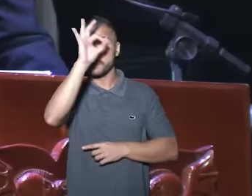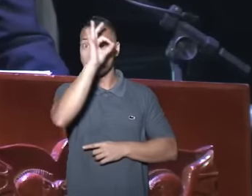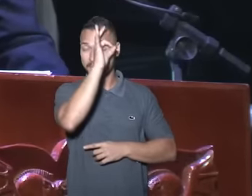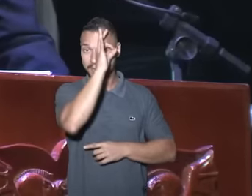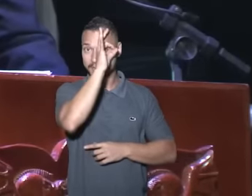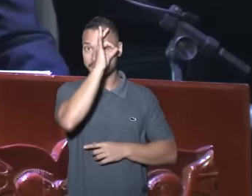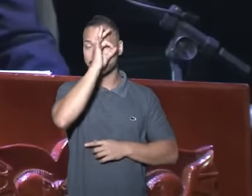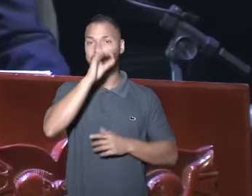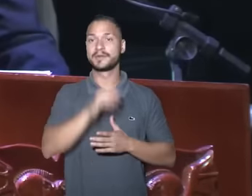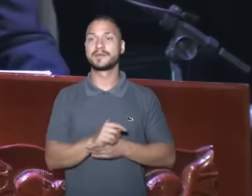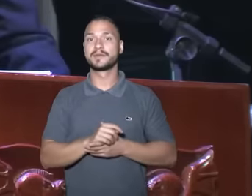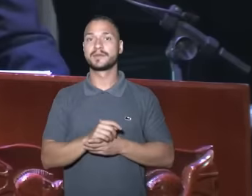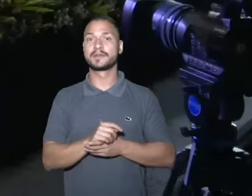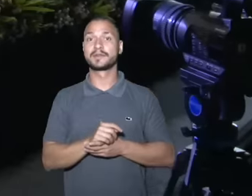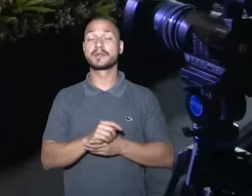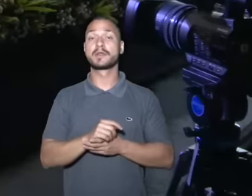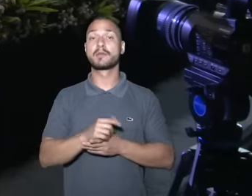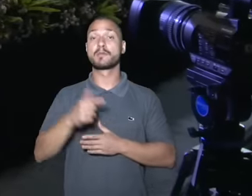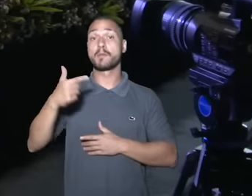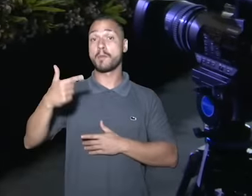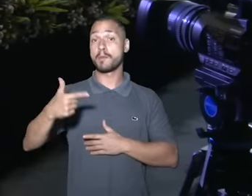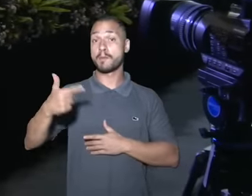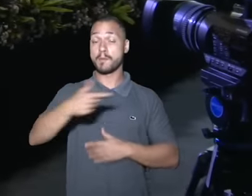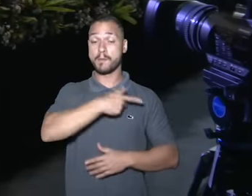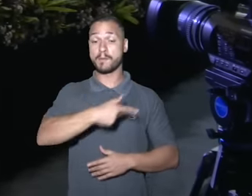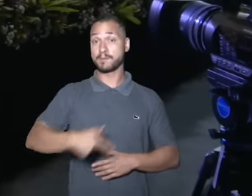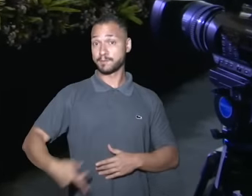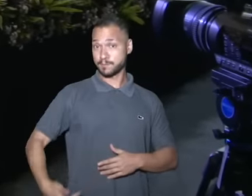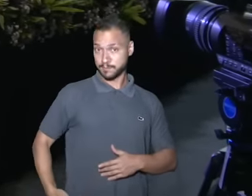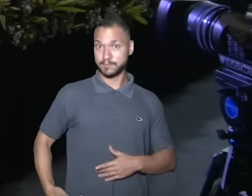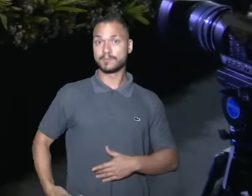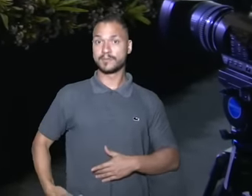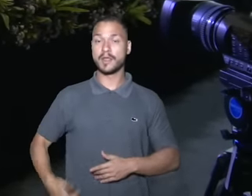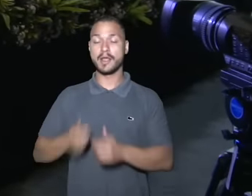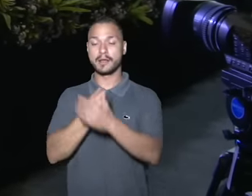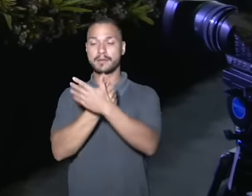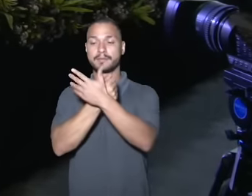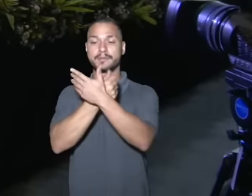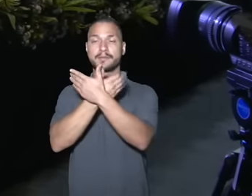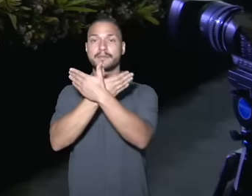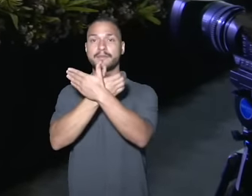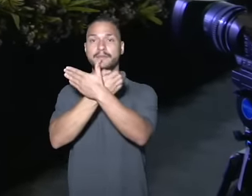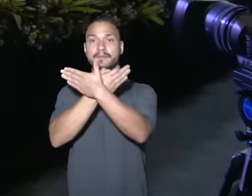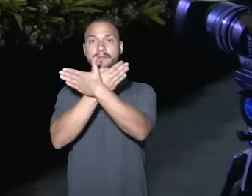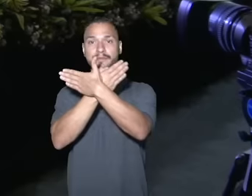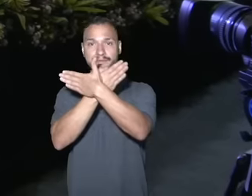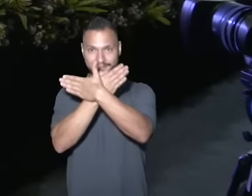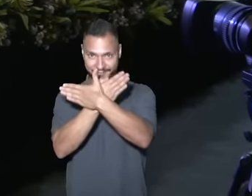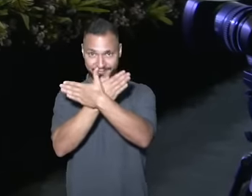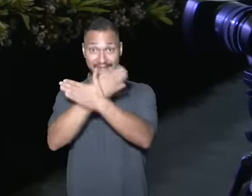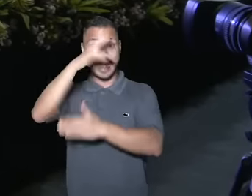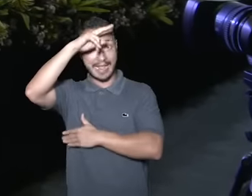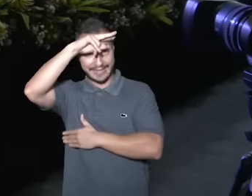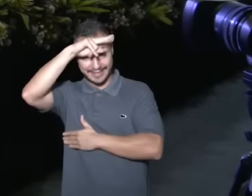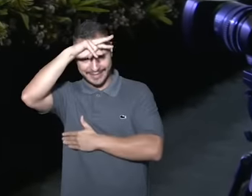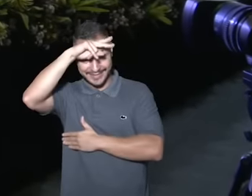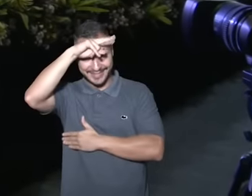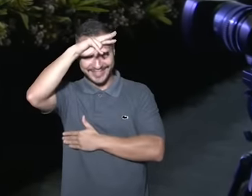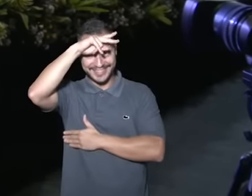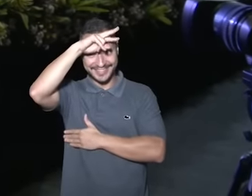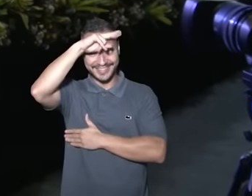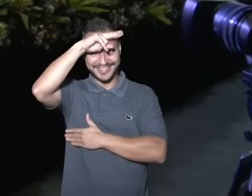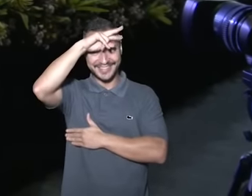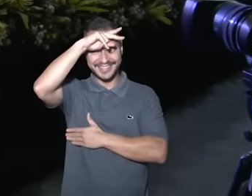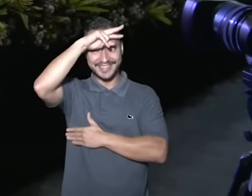Cardoso. O vice-presidente da Câmara Municipal de Viçosa, vereador Daniel Aparecido de